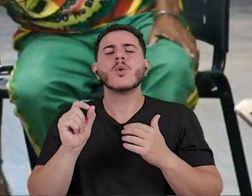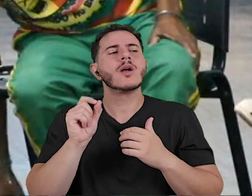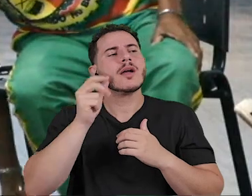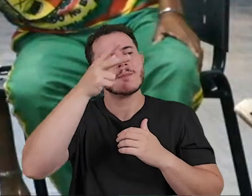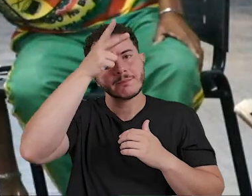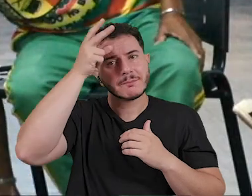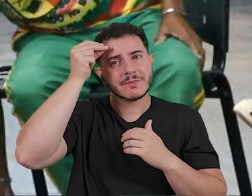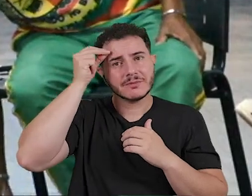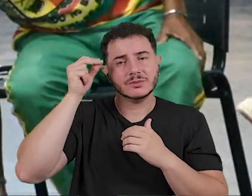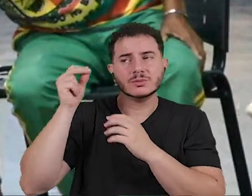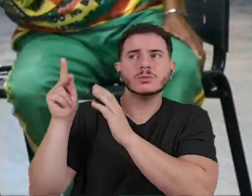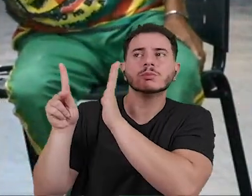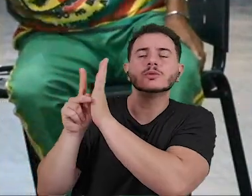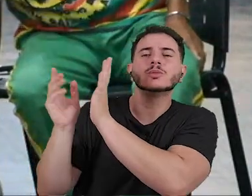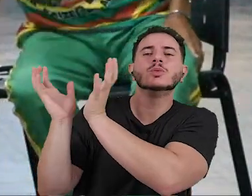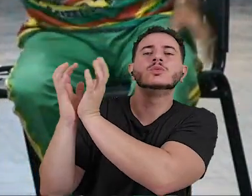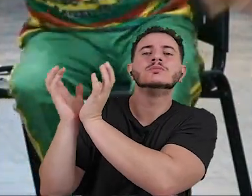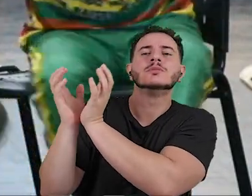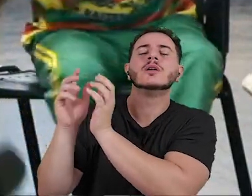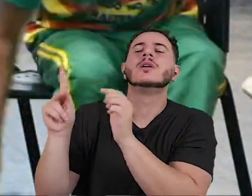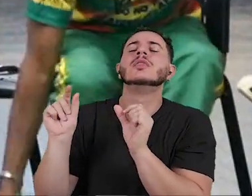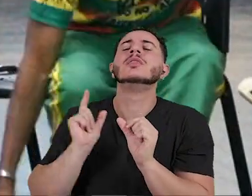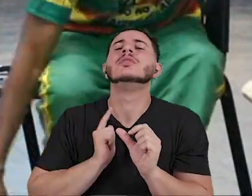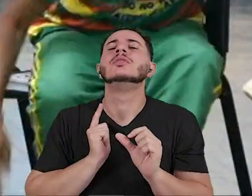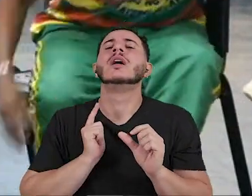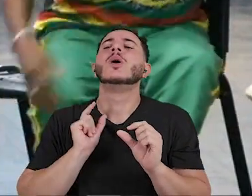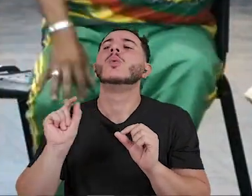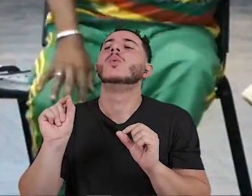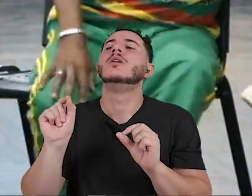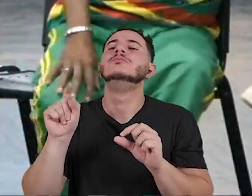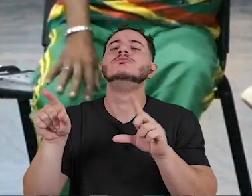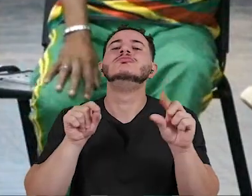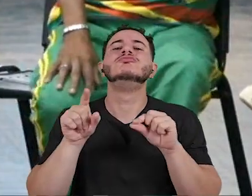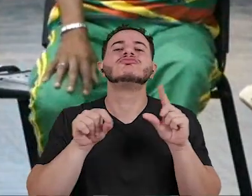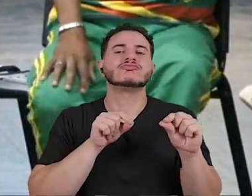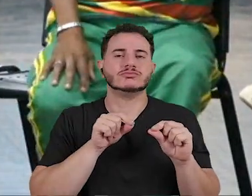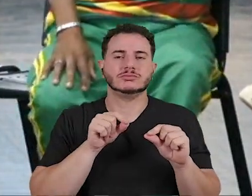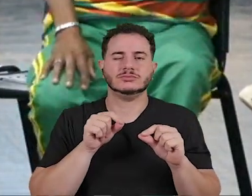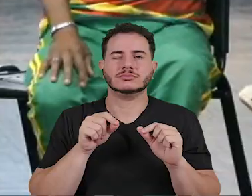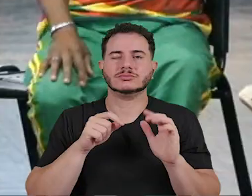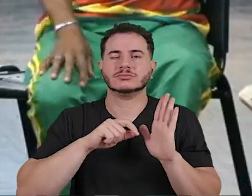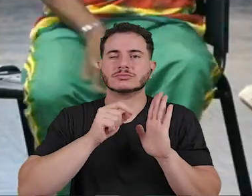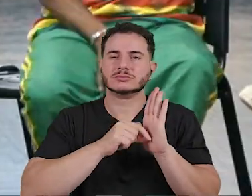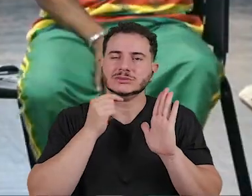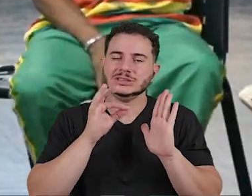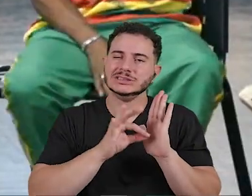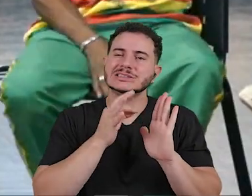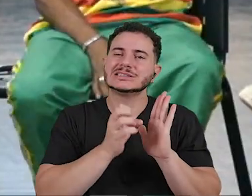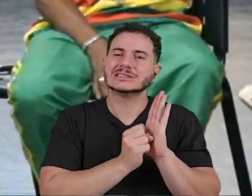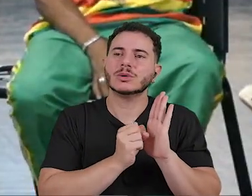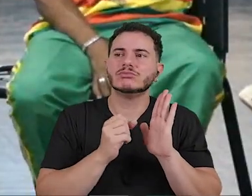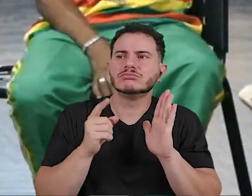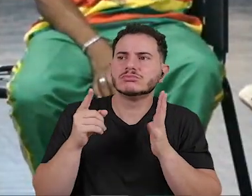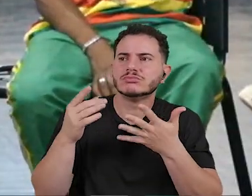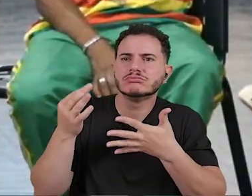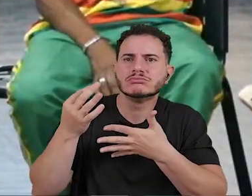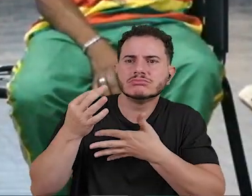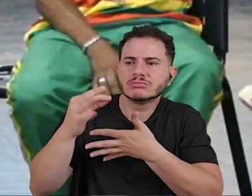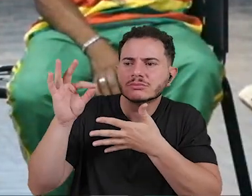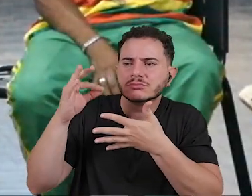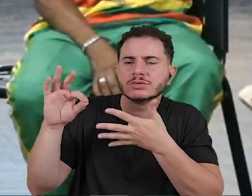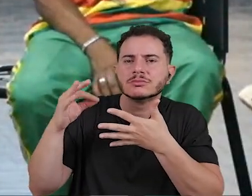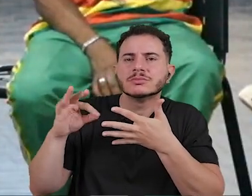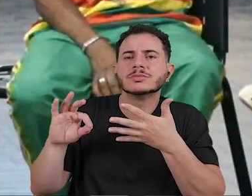que quando há empates em todos os critérios, o que vai fazer